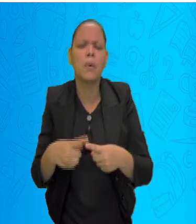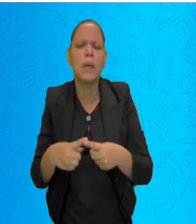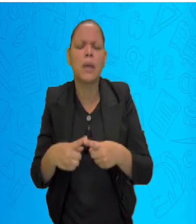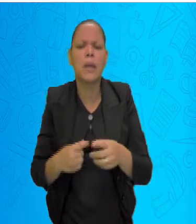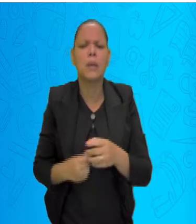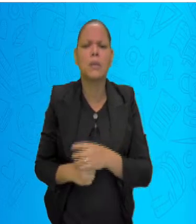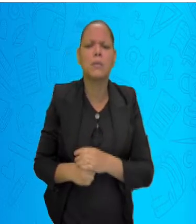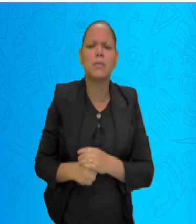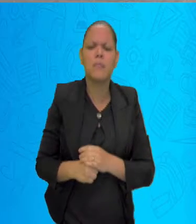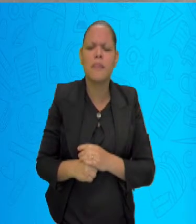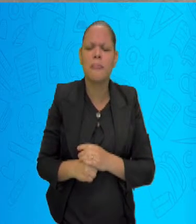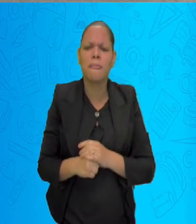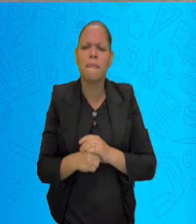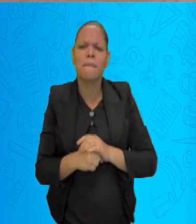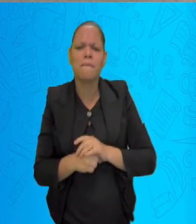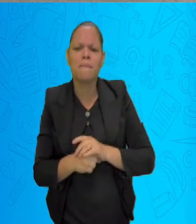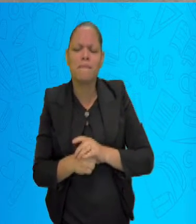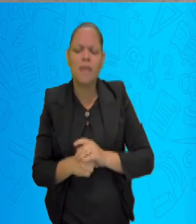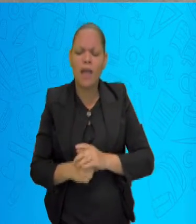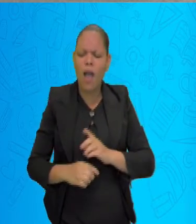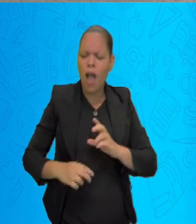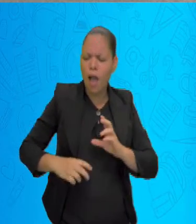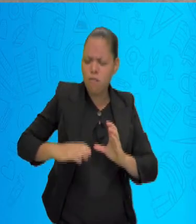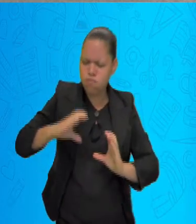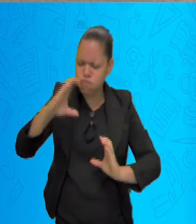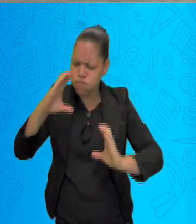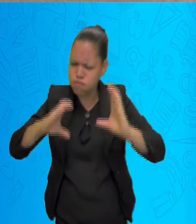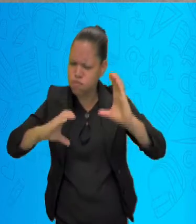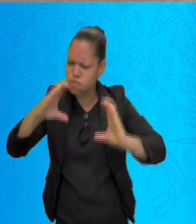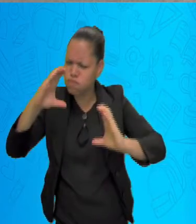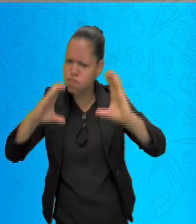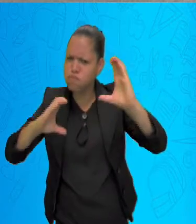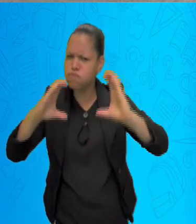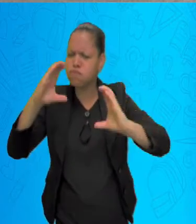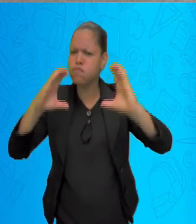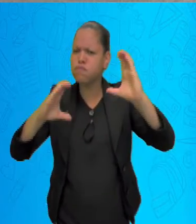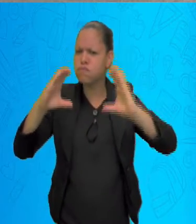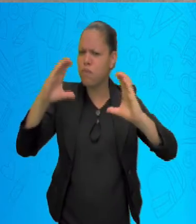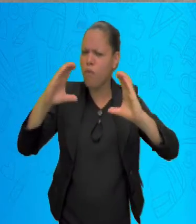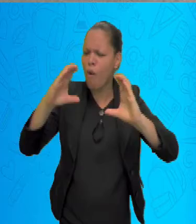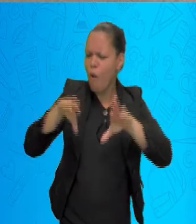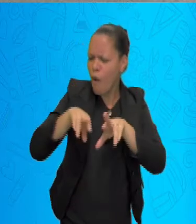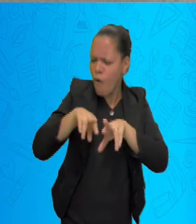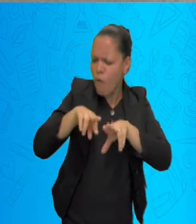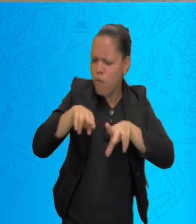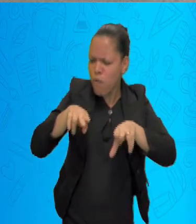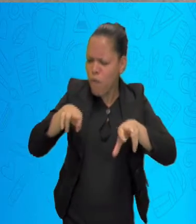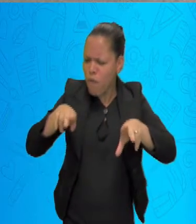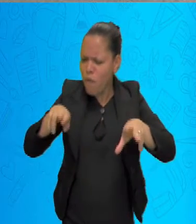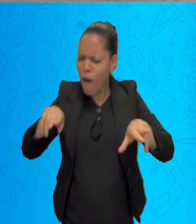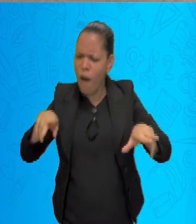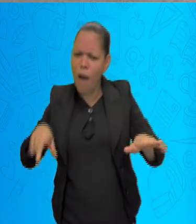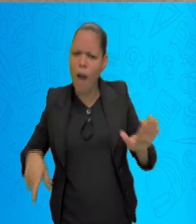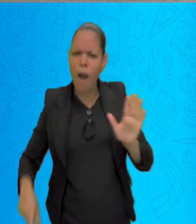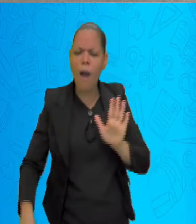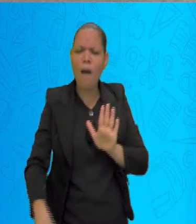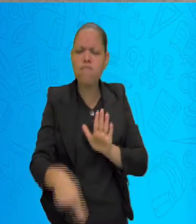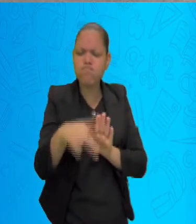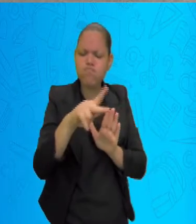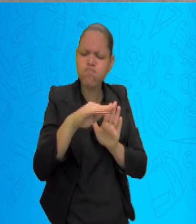Espanhola contou com uma variedade de projetos que visavam dar fim ao processo de